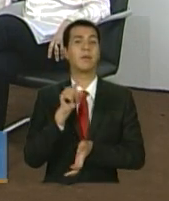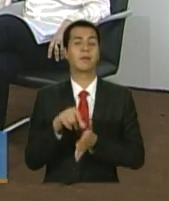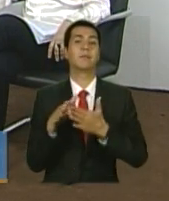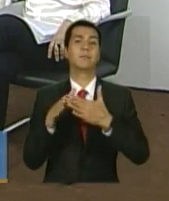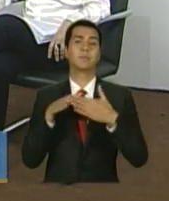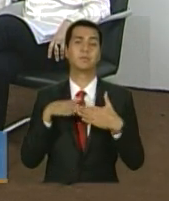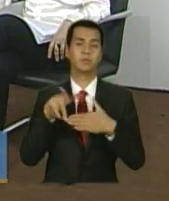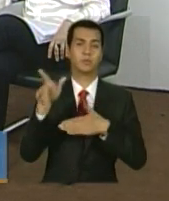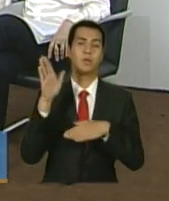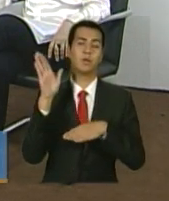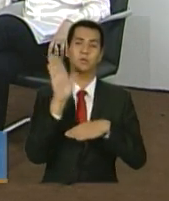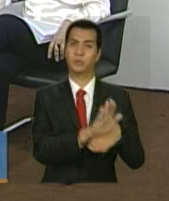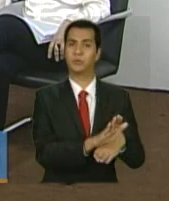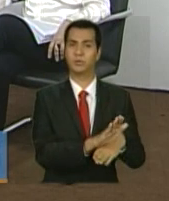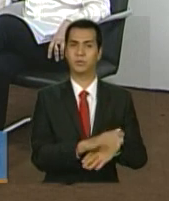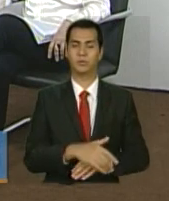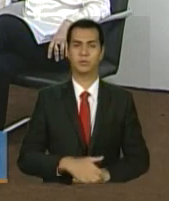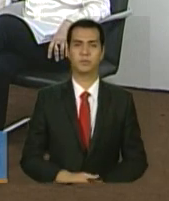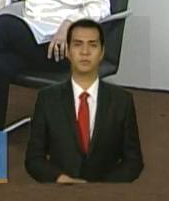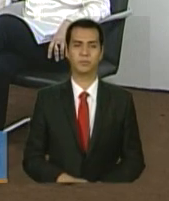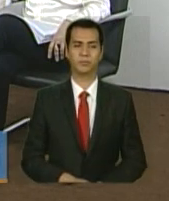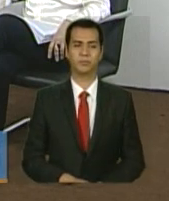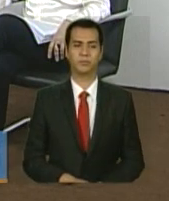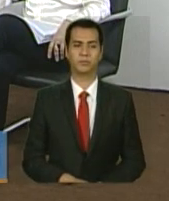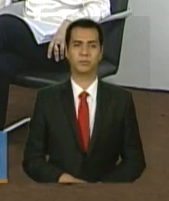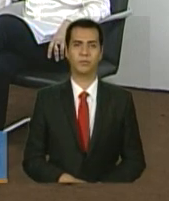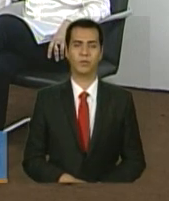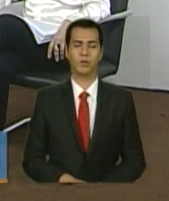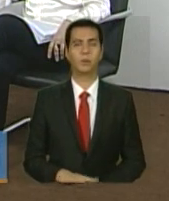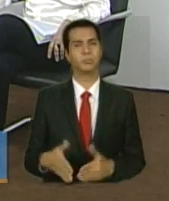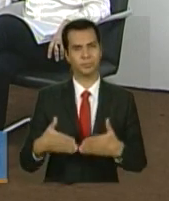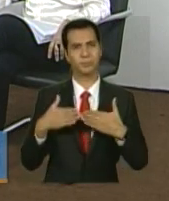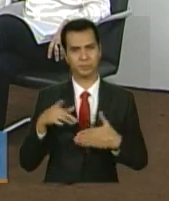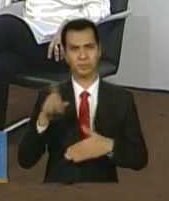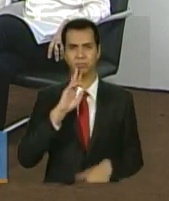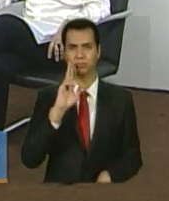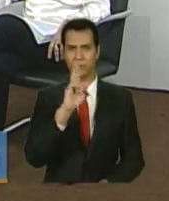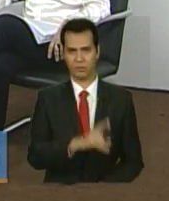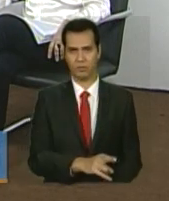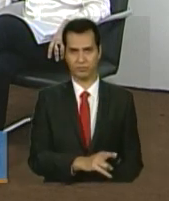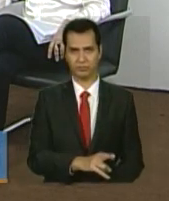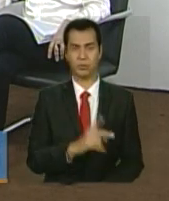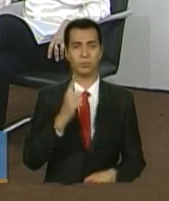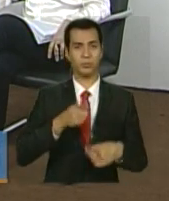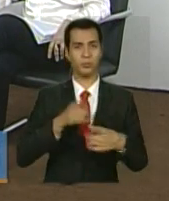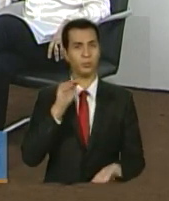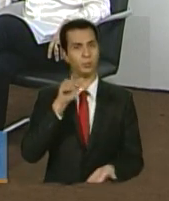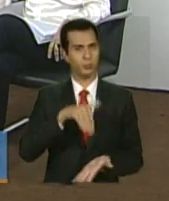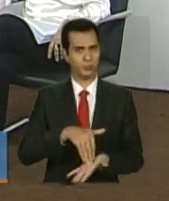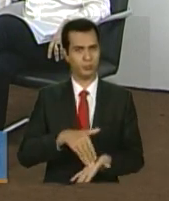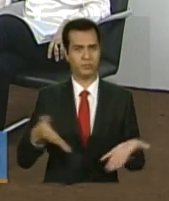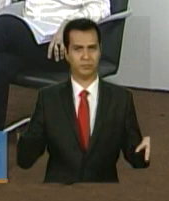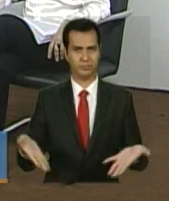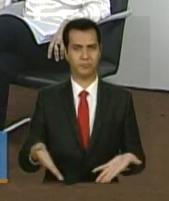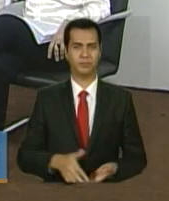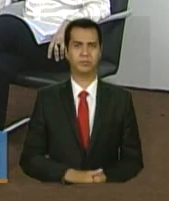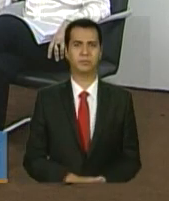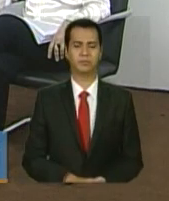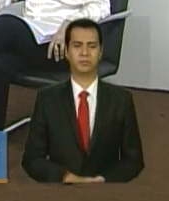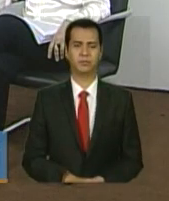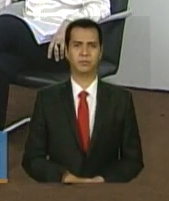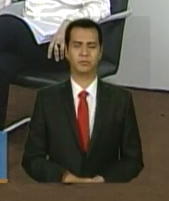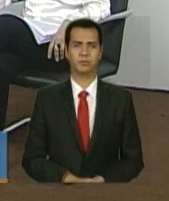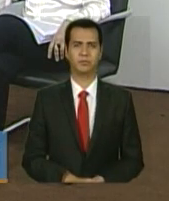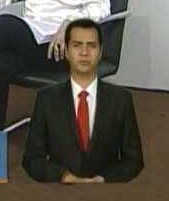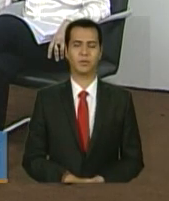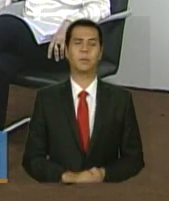para vocês. E eu gostaria que vocês pudessem responder na medida do possível, que vai ser a nossa última resposta.